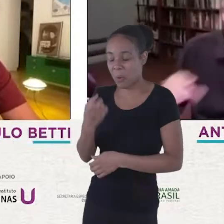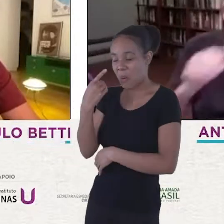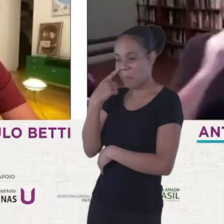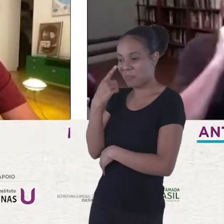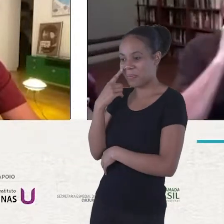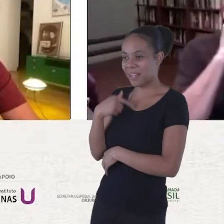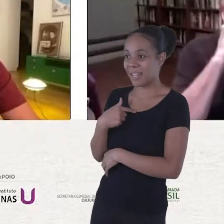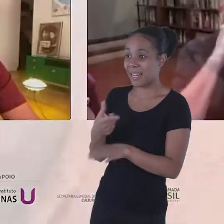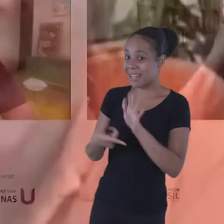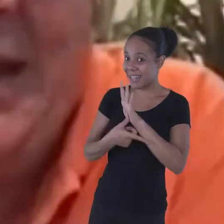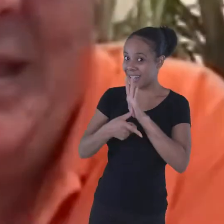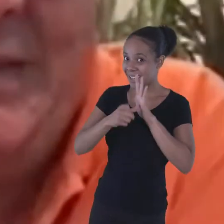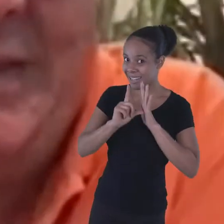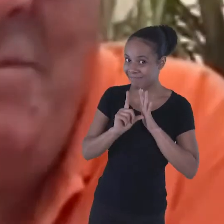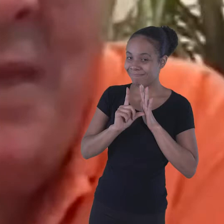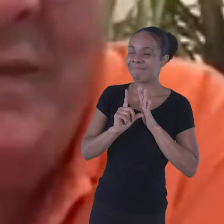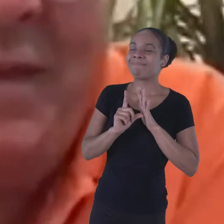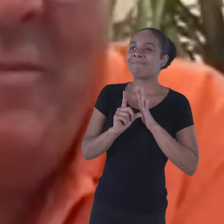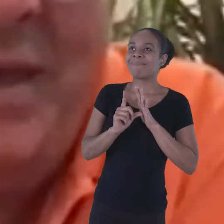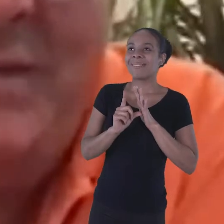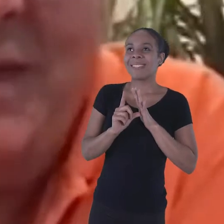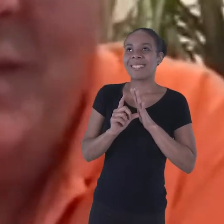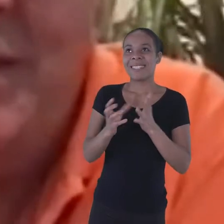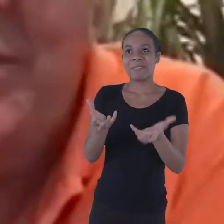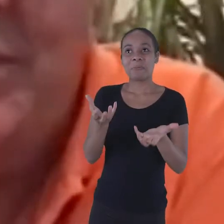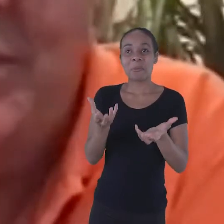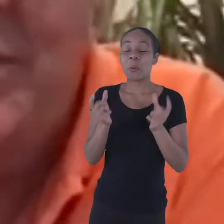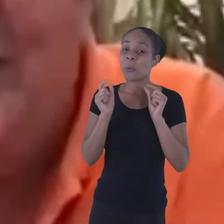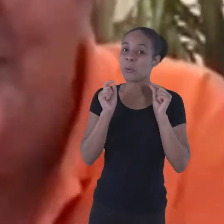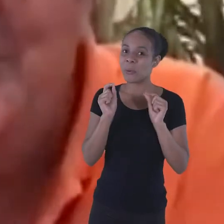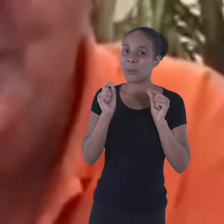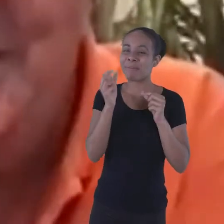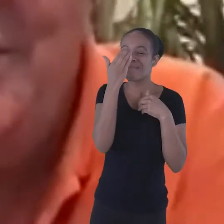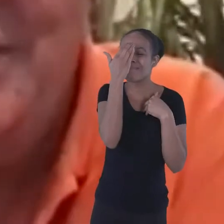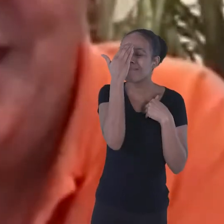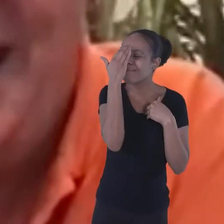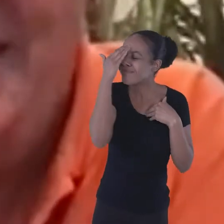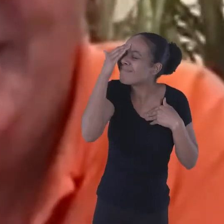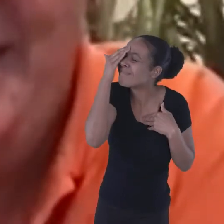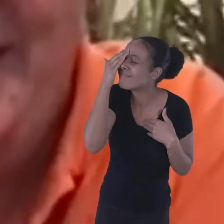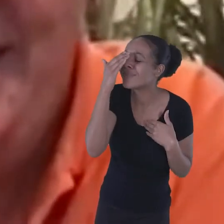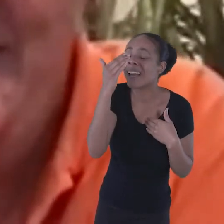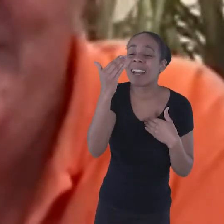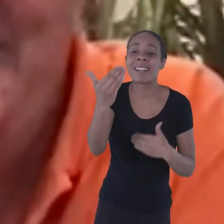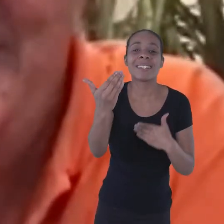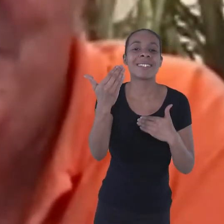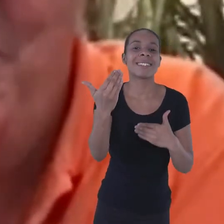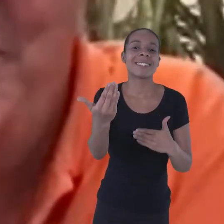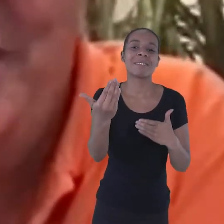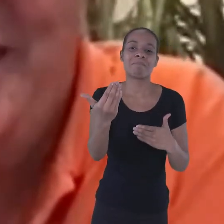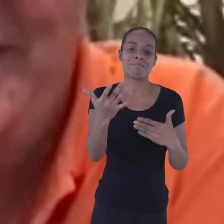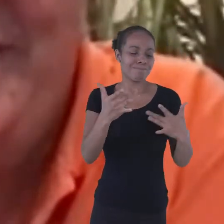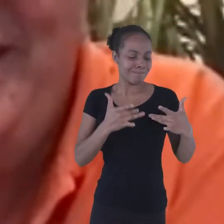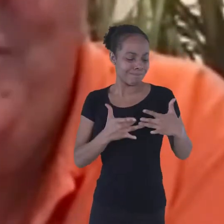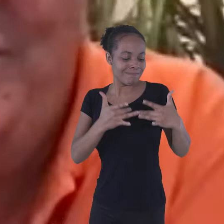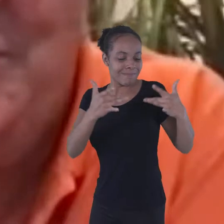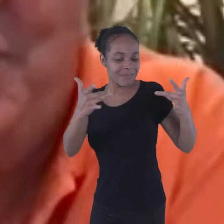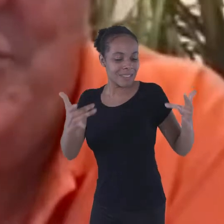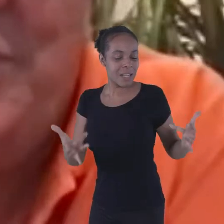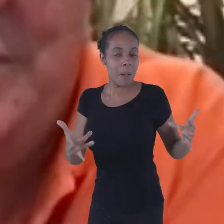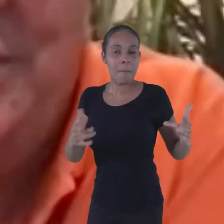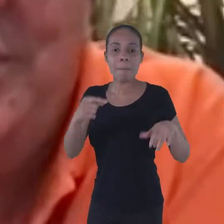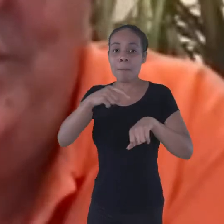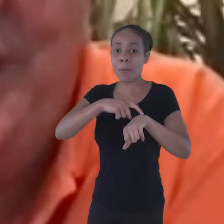eu quero agradecer imensamente essa sua generosidade de, nesse momento, trazer